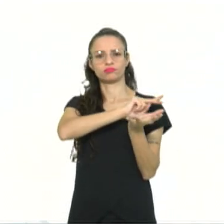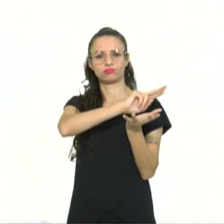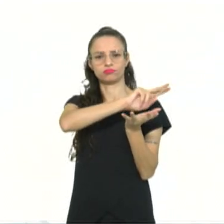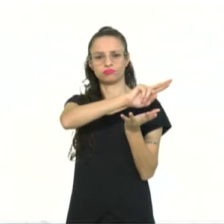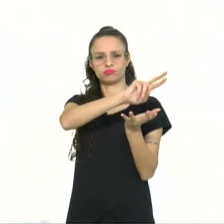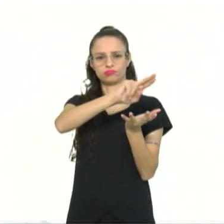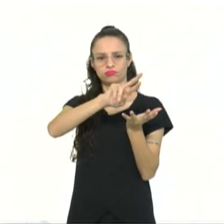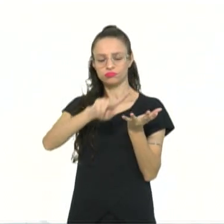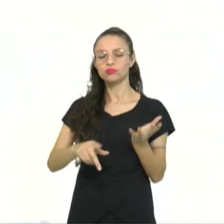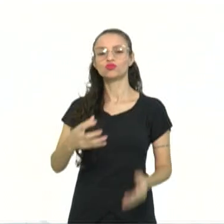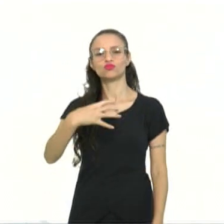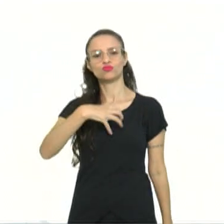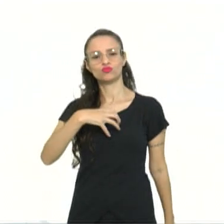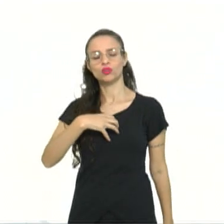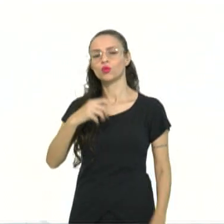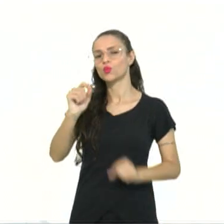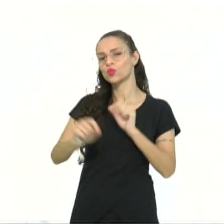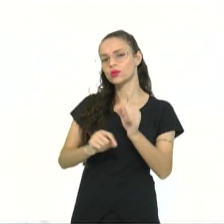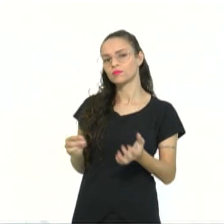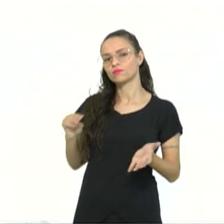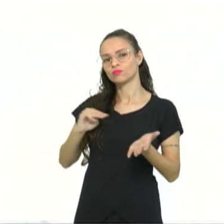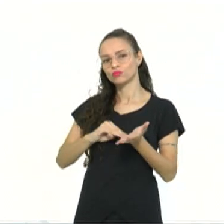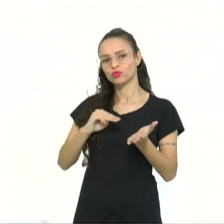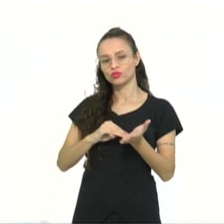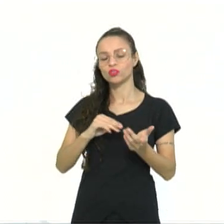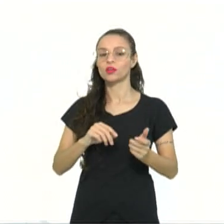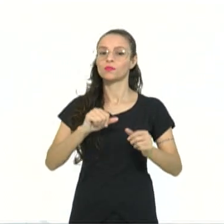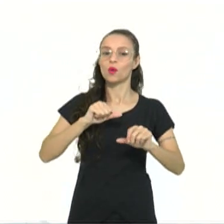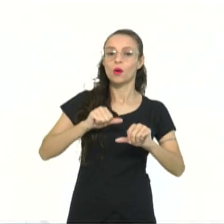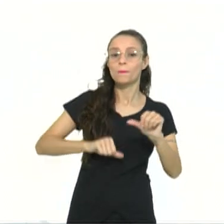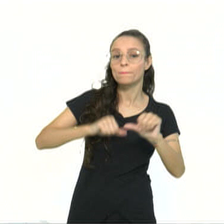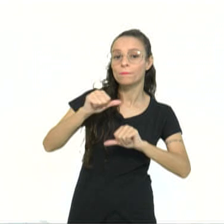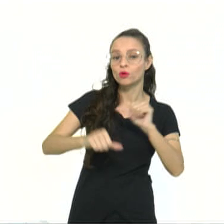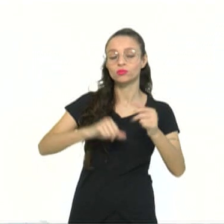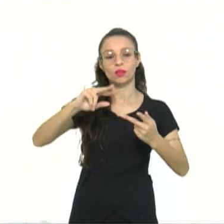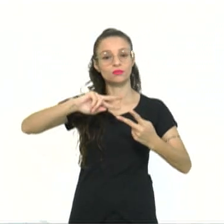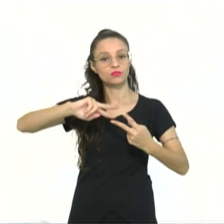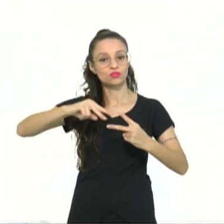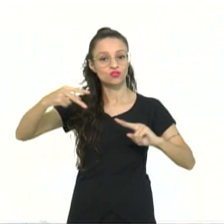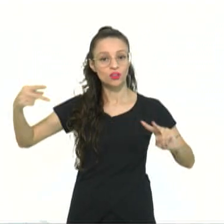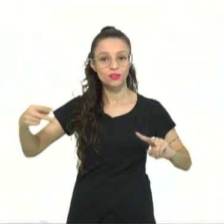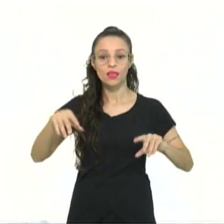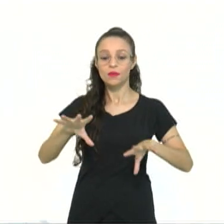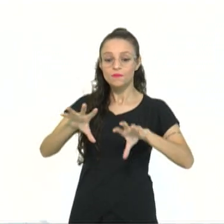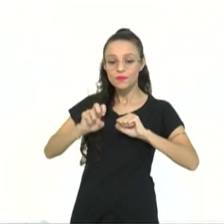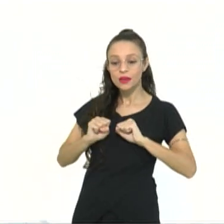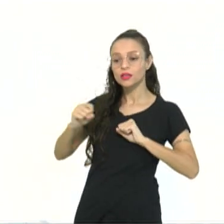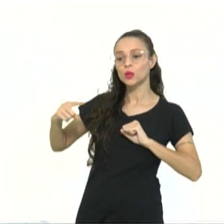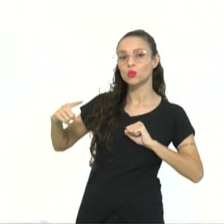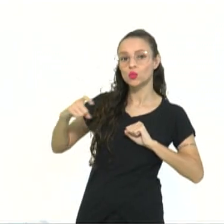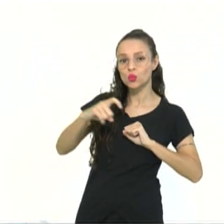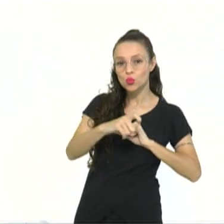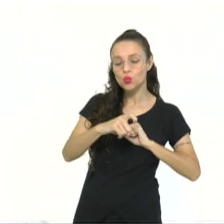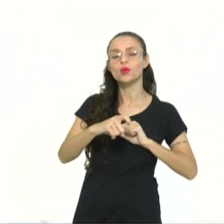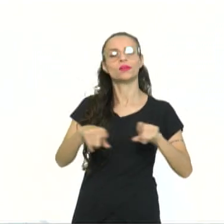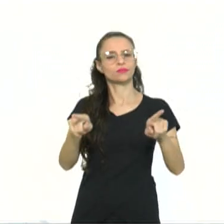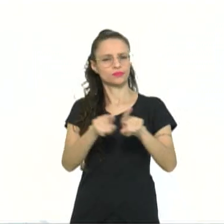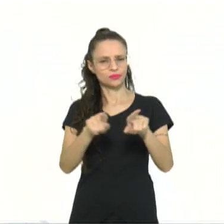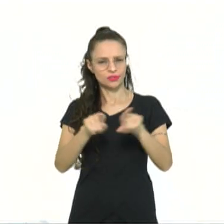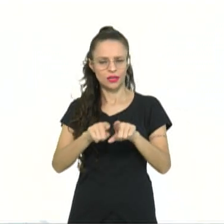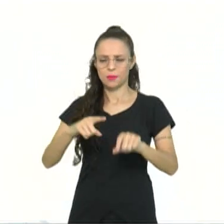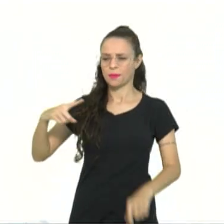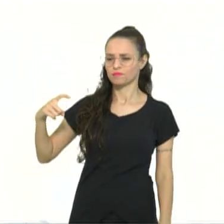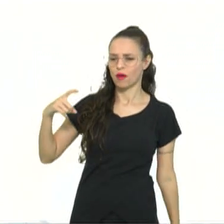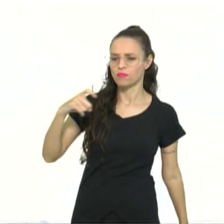de causas em si. Mutações genéticas, infecções por micro-organismos, vermes também podem